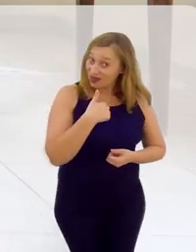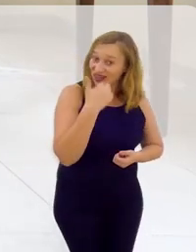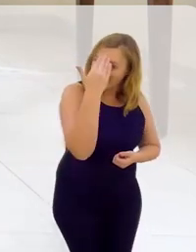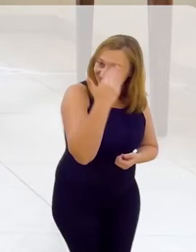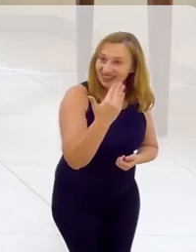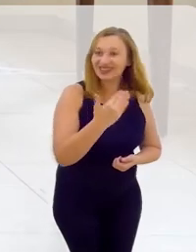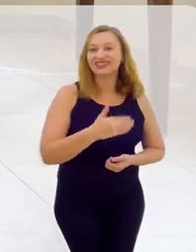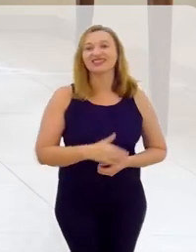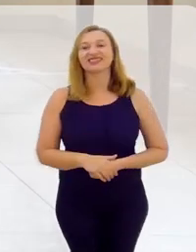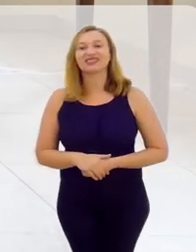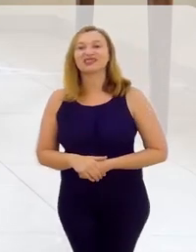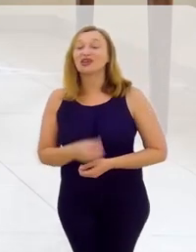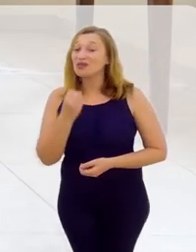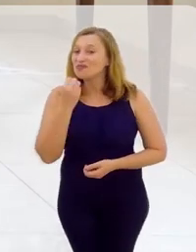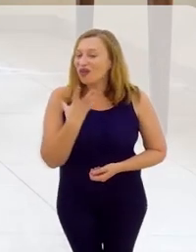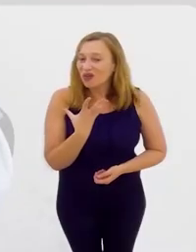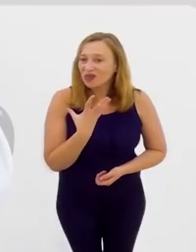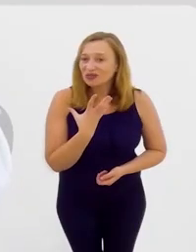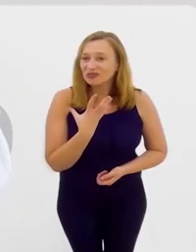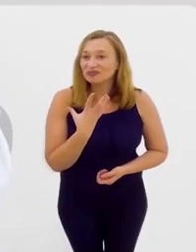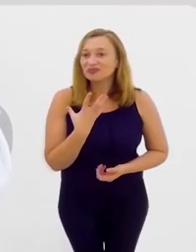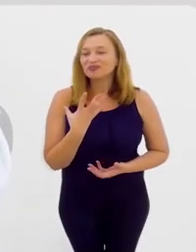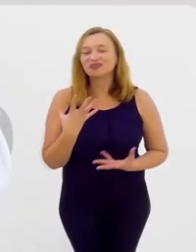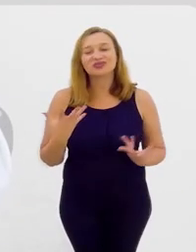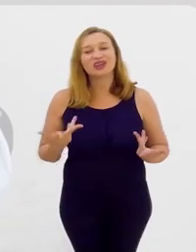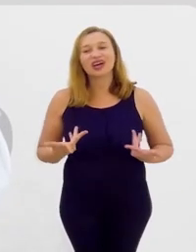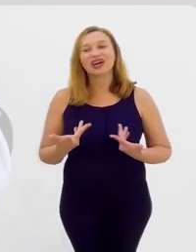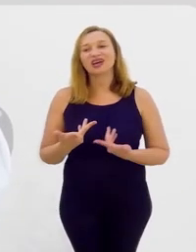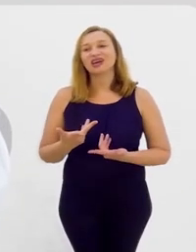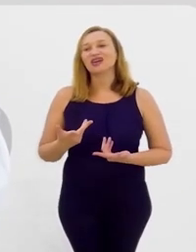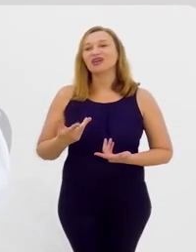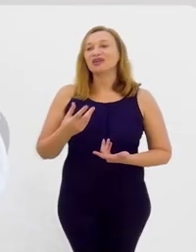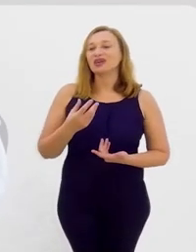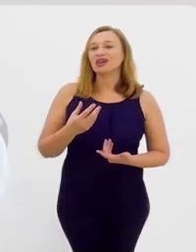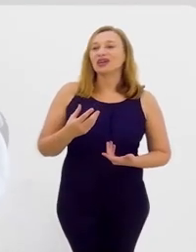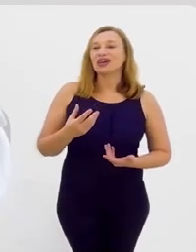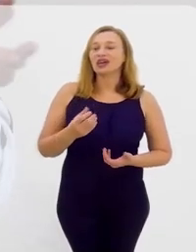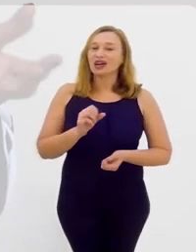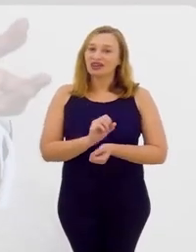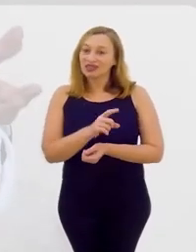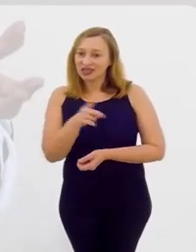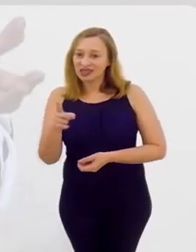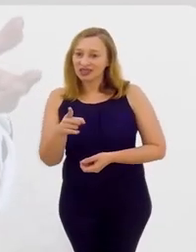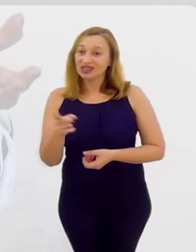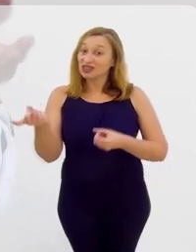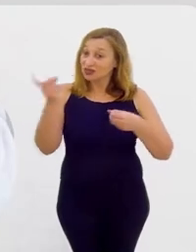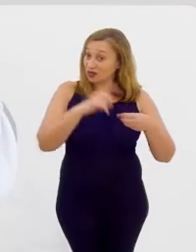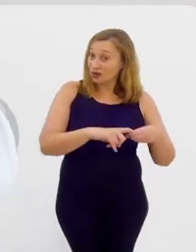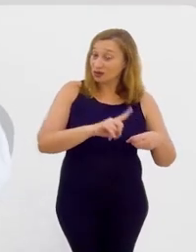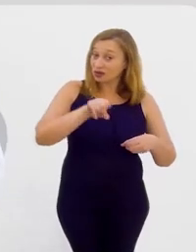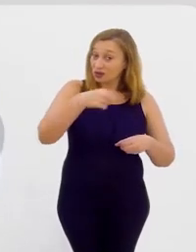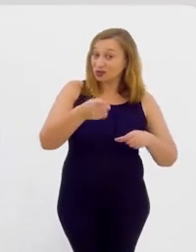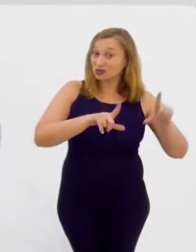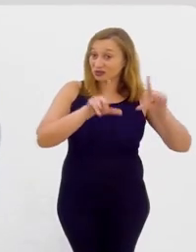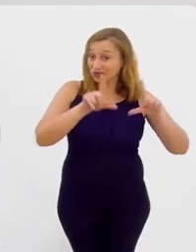agradecer por ter nos recebido. Eu que agradeço. Foi muito bom. Adorei. Espero que vocês também.